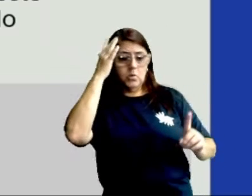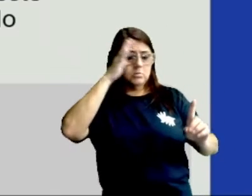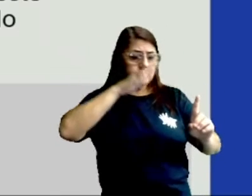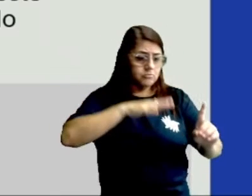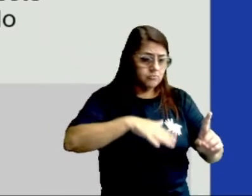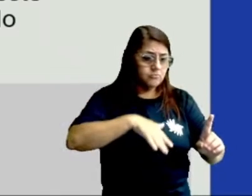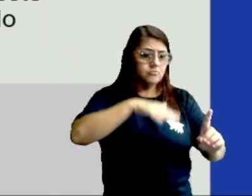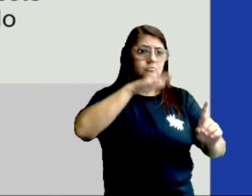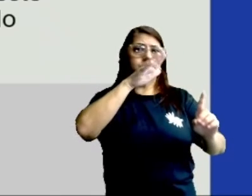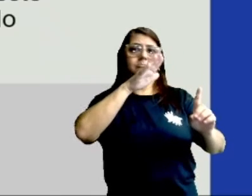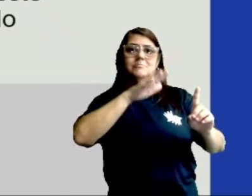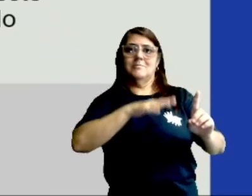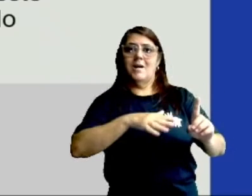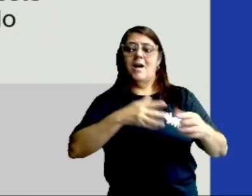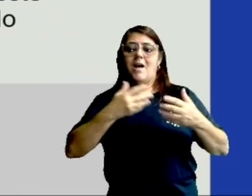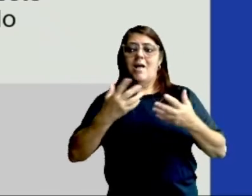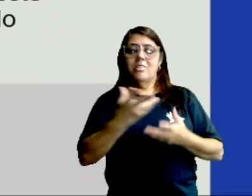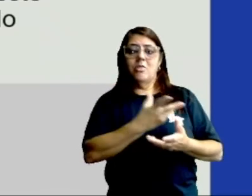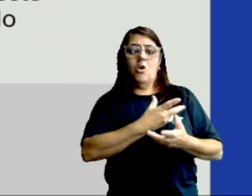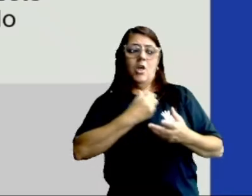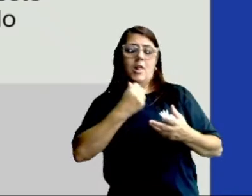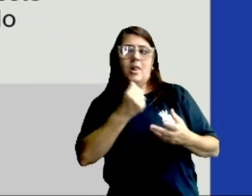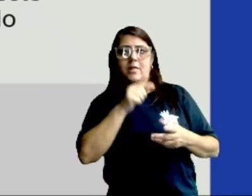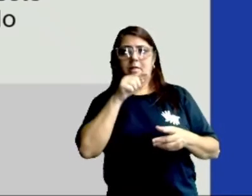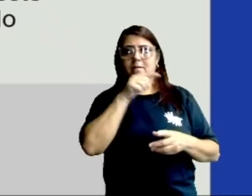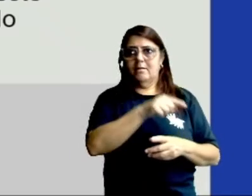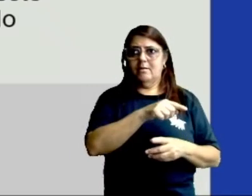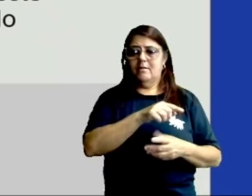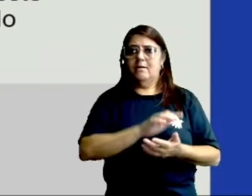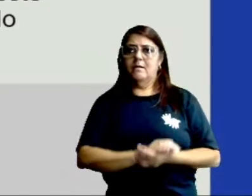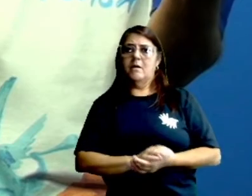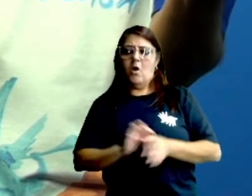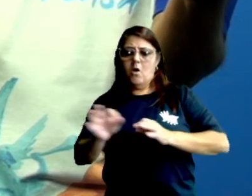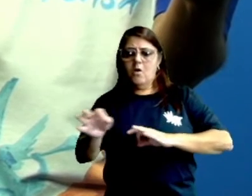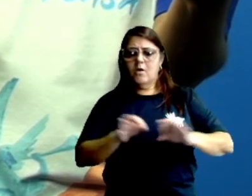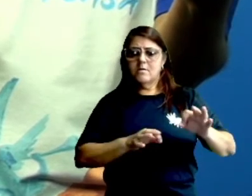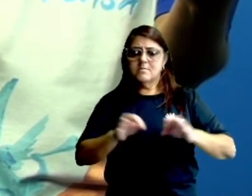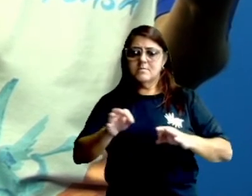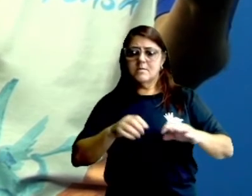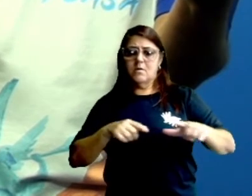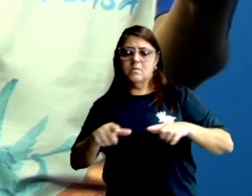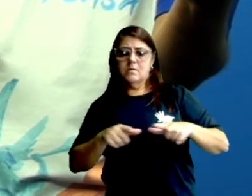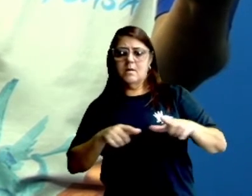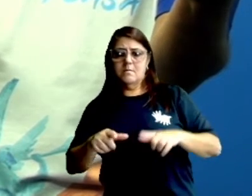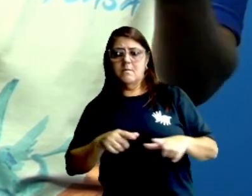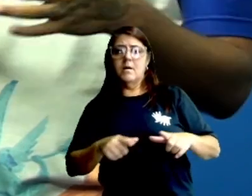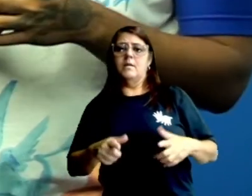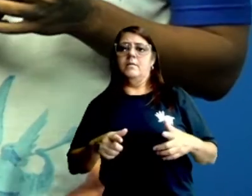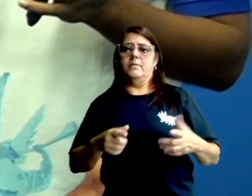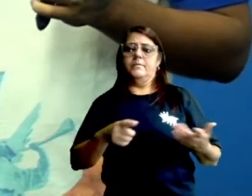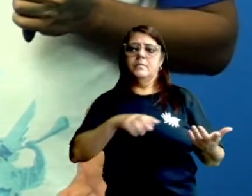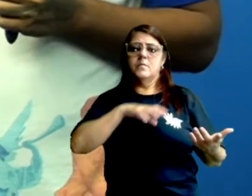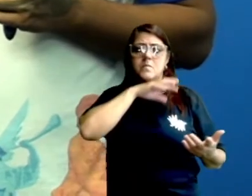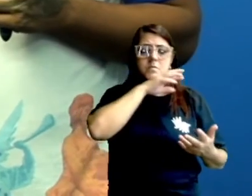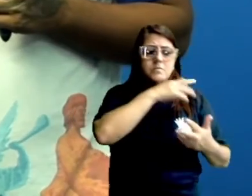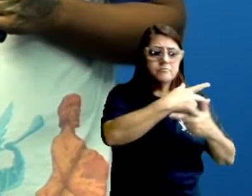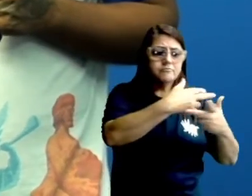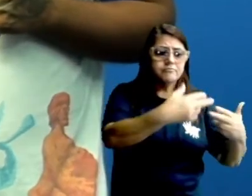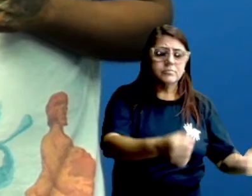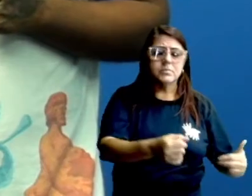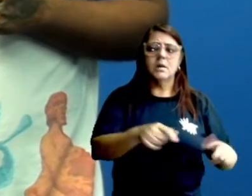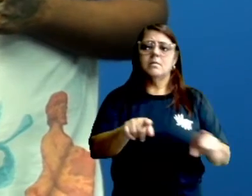dizer que era um estado teocrático tá então as necessidade de organizar o trabalho em torno da agricultura e da pecuária